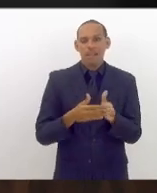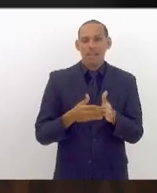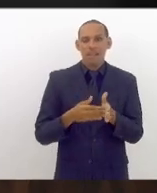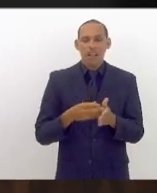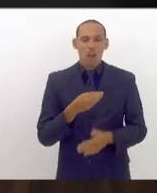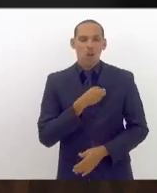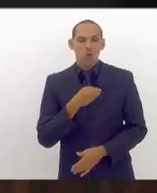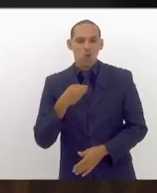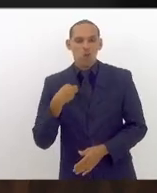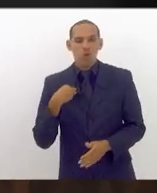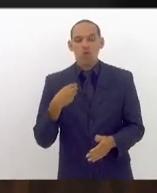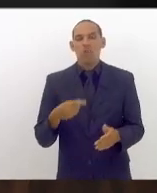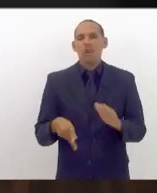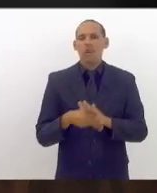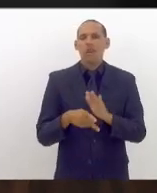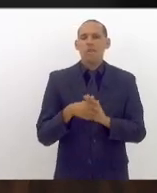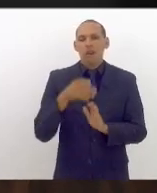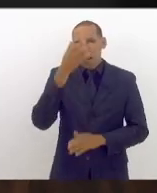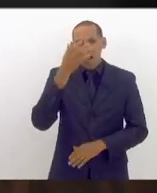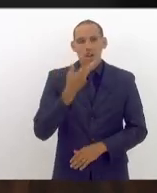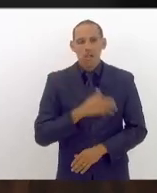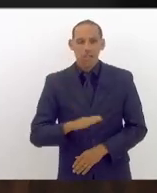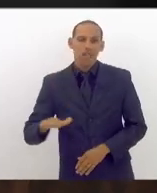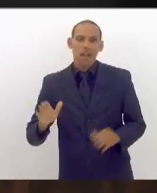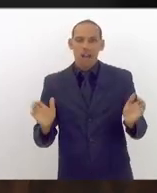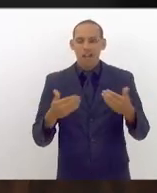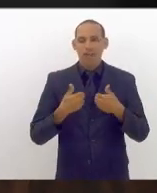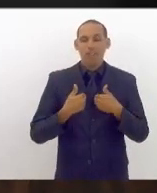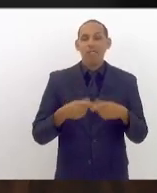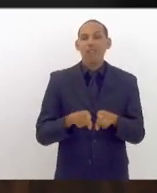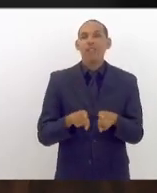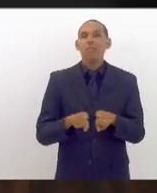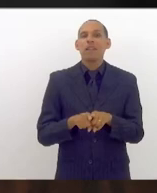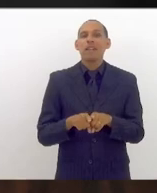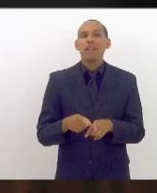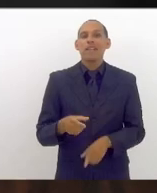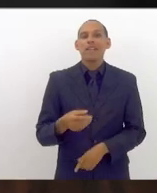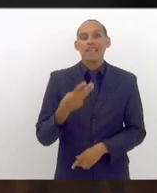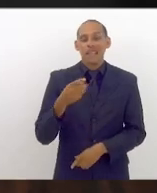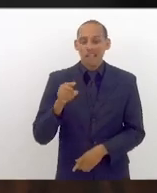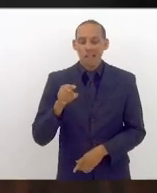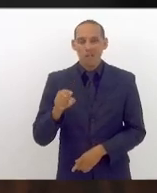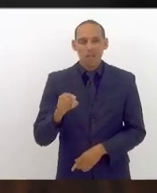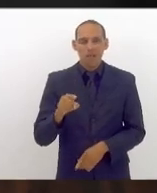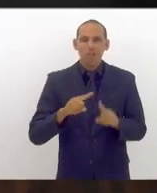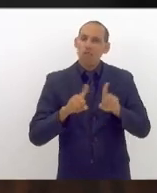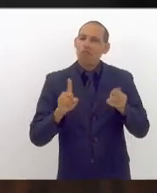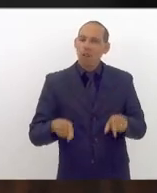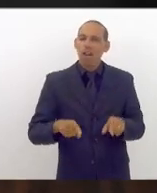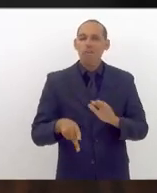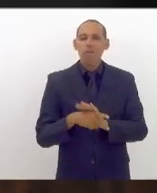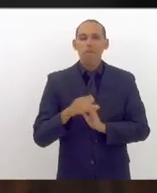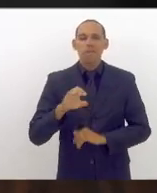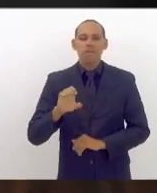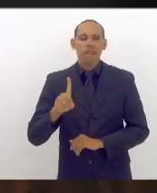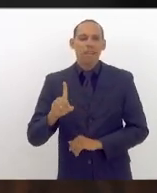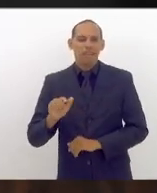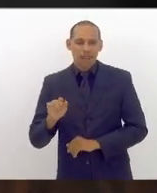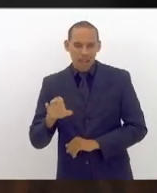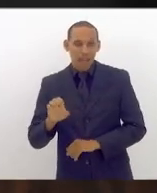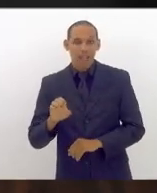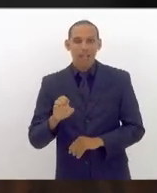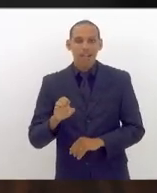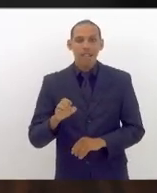leis que salvaram os empregos de 3.000 sedaianos que são Funcionários Públicos e estavam à beira de